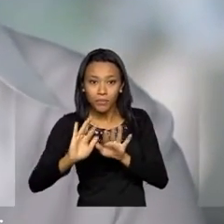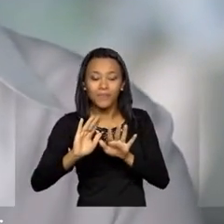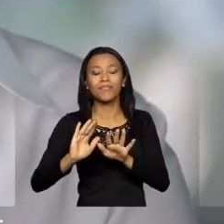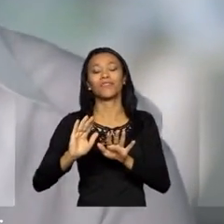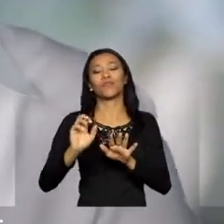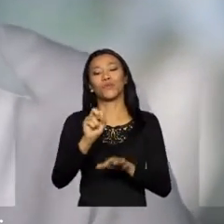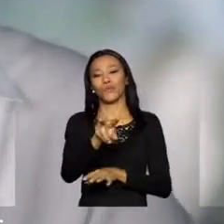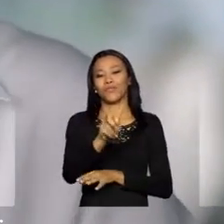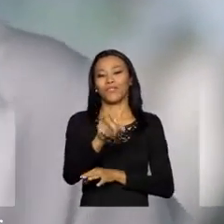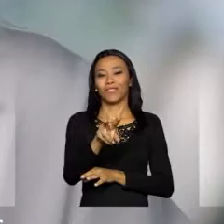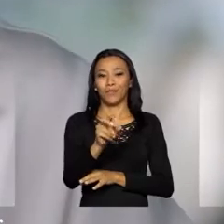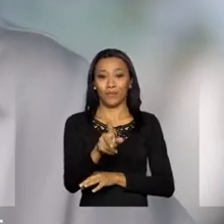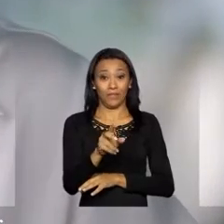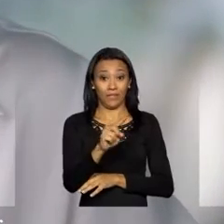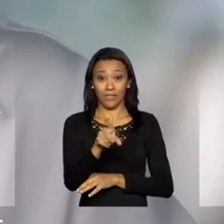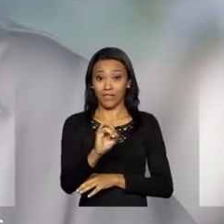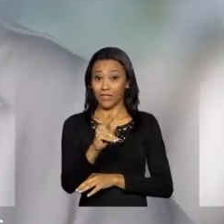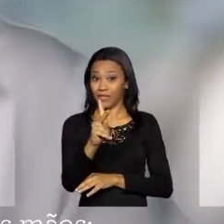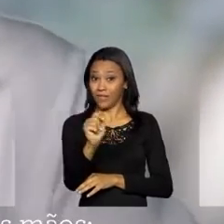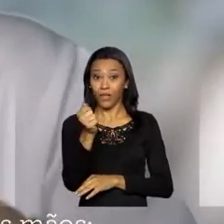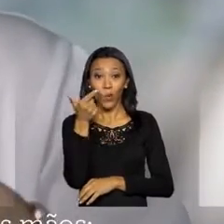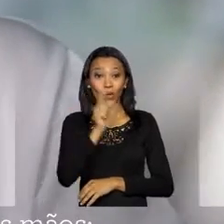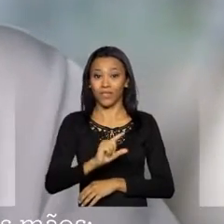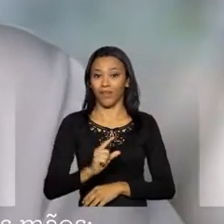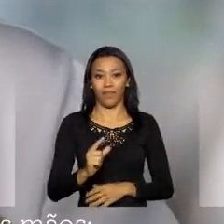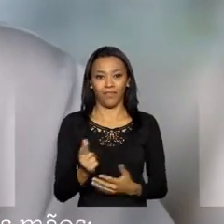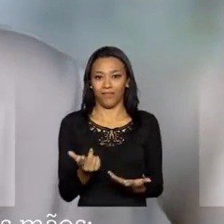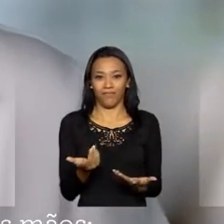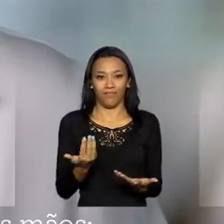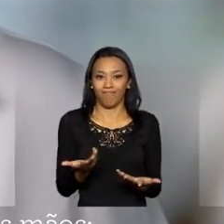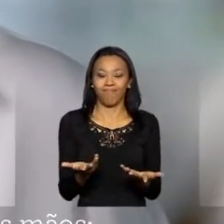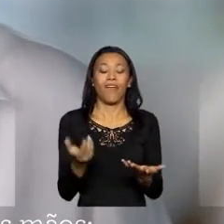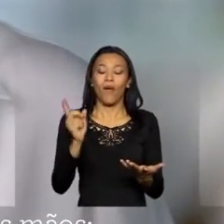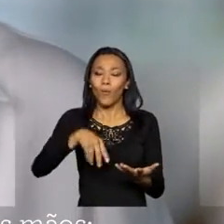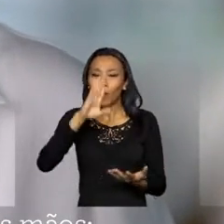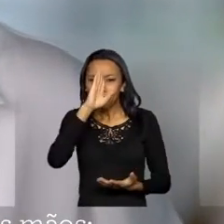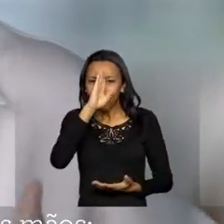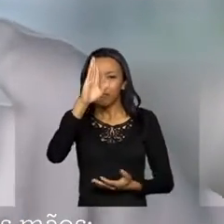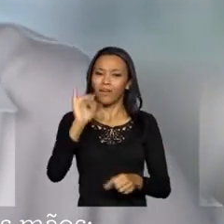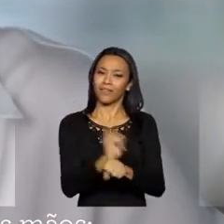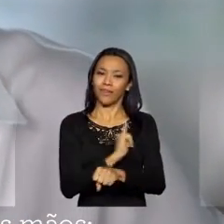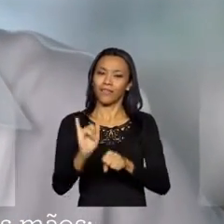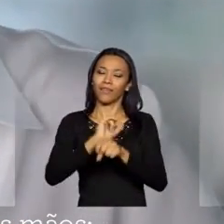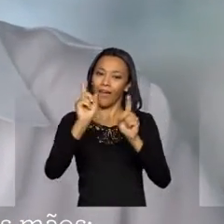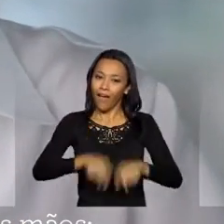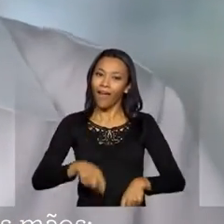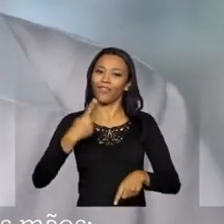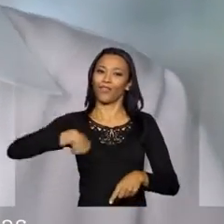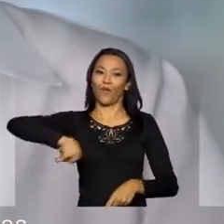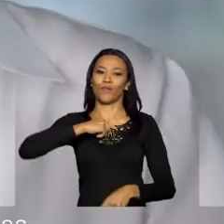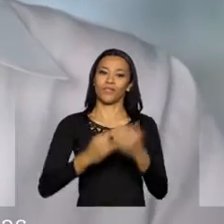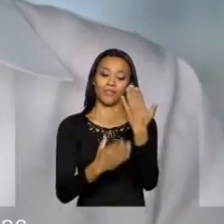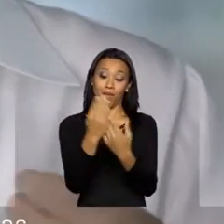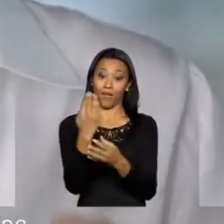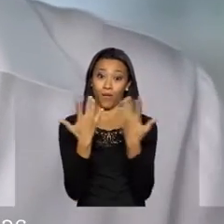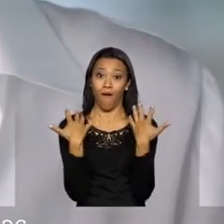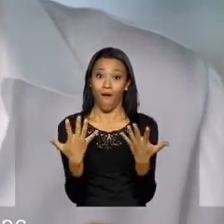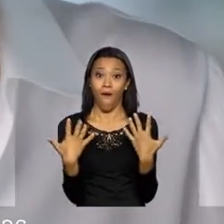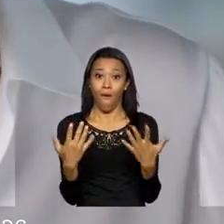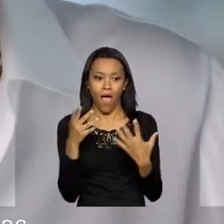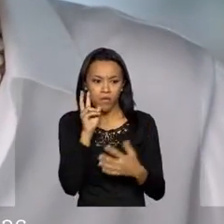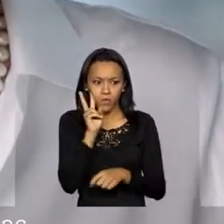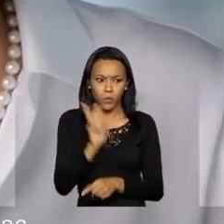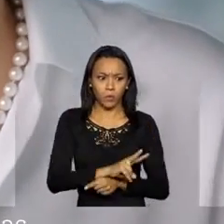vírus zica não tem como viver o principal instrumento está em nossas mãos o cuidado